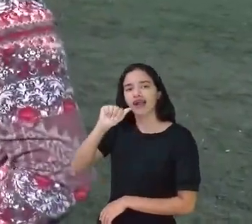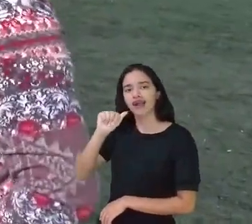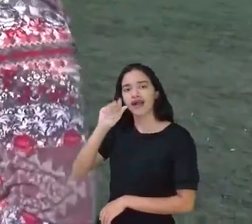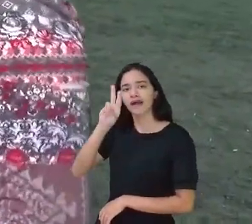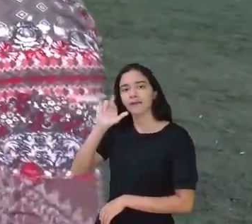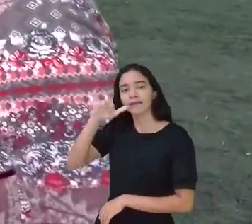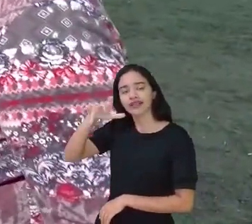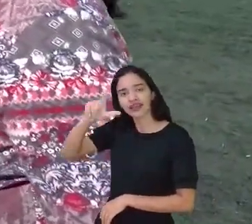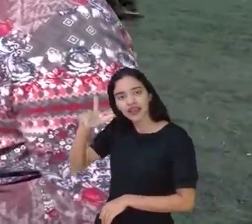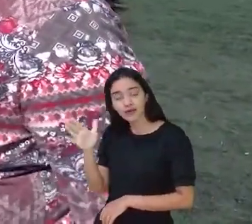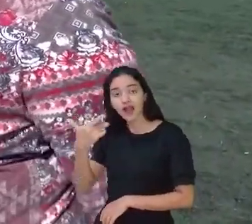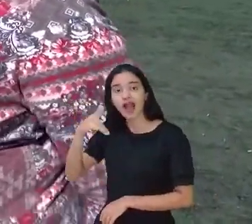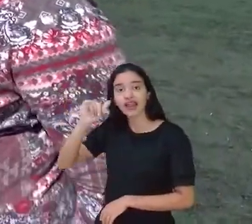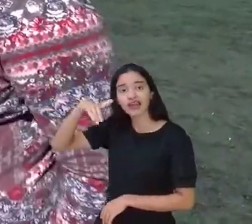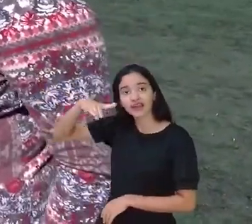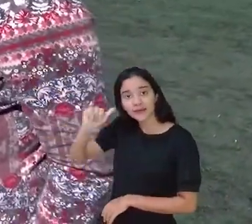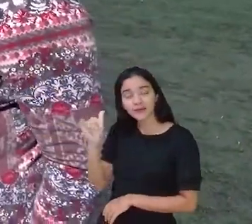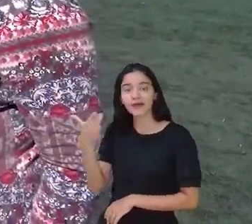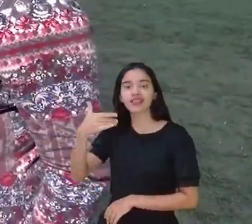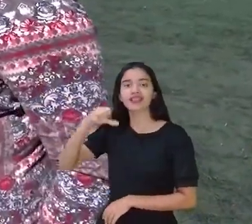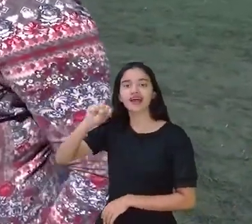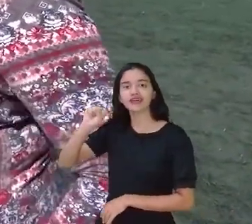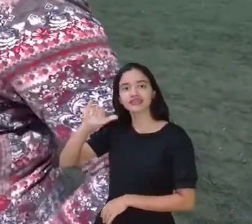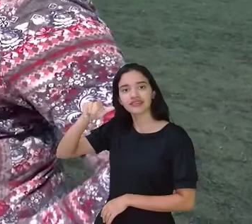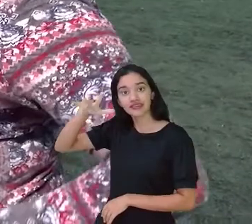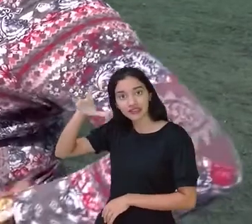Lima da Silva.